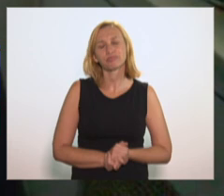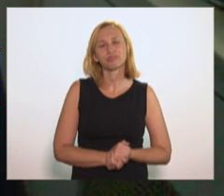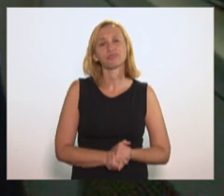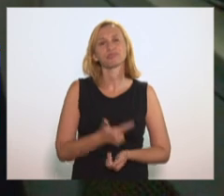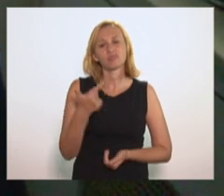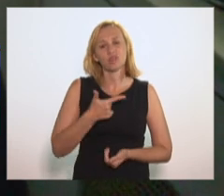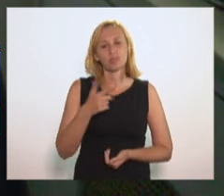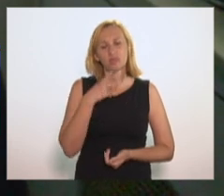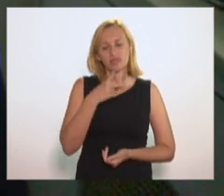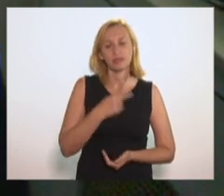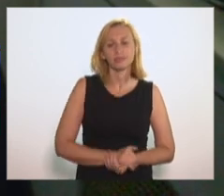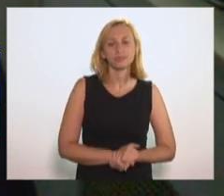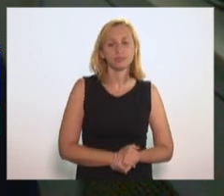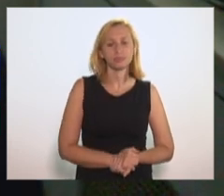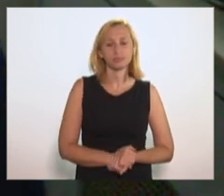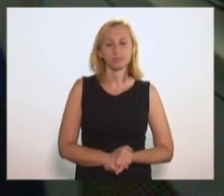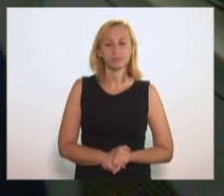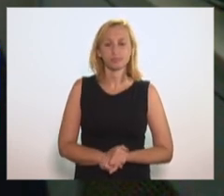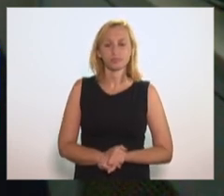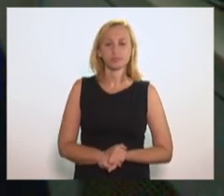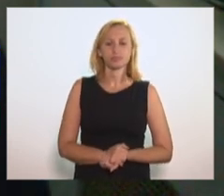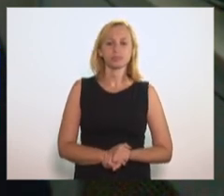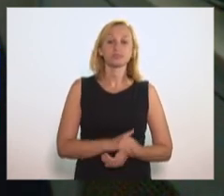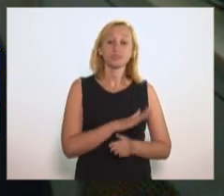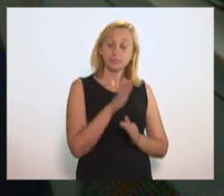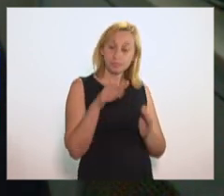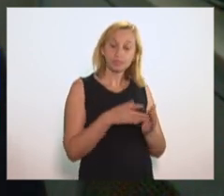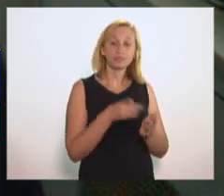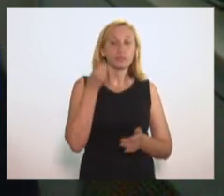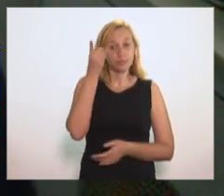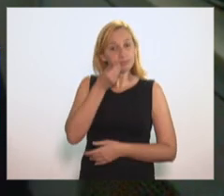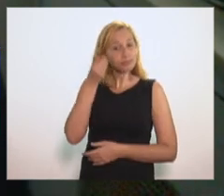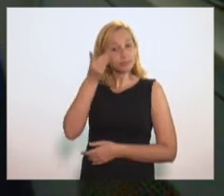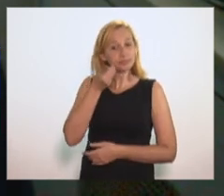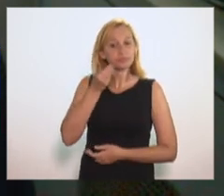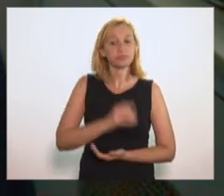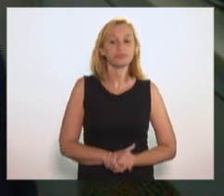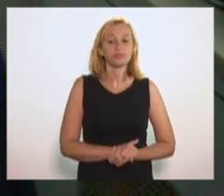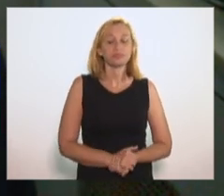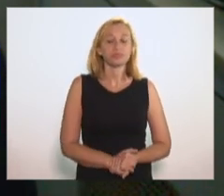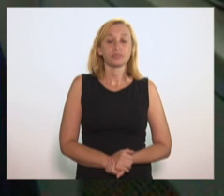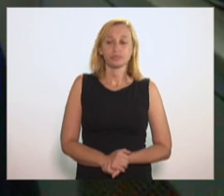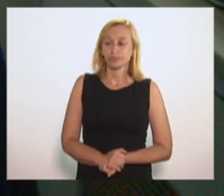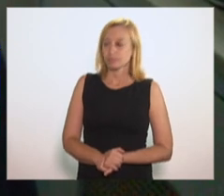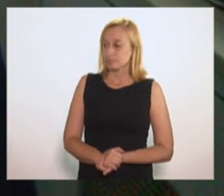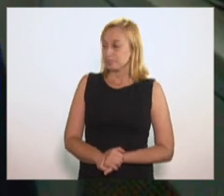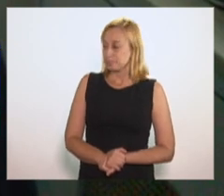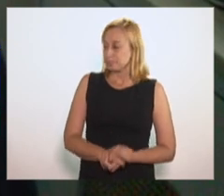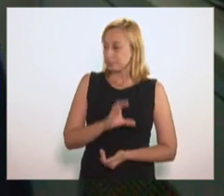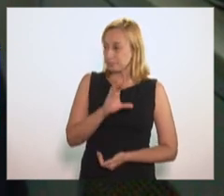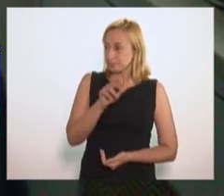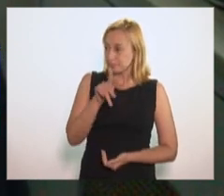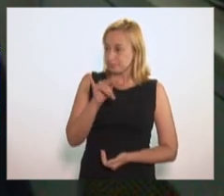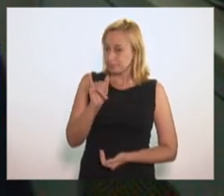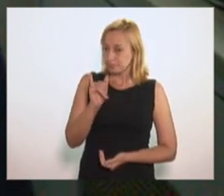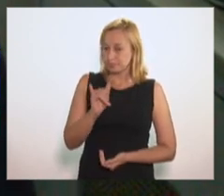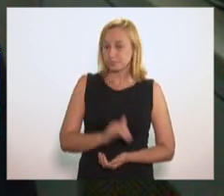dizer aos senhores e senhoras deputados que a CPI